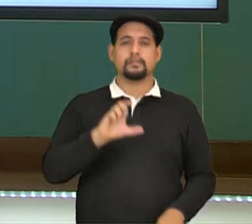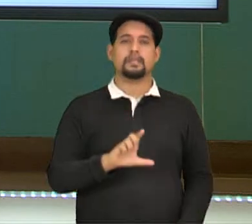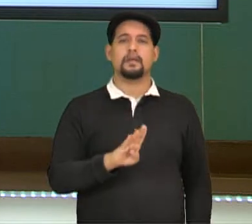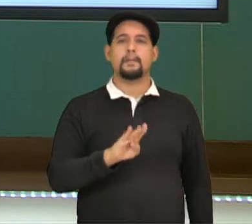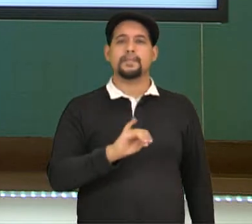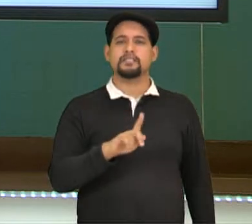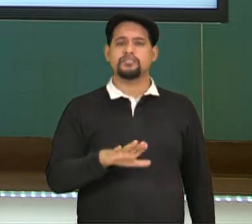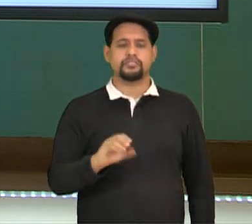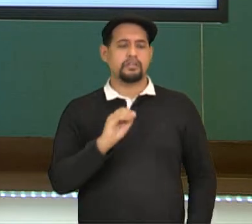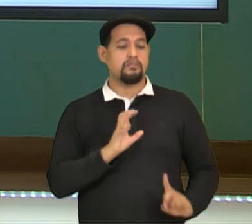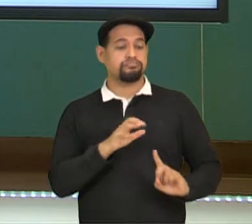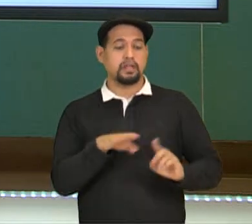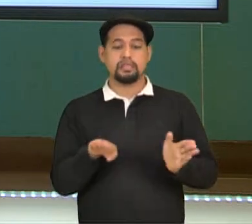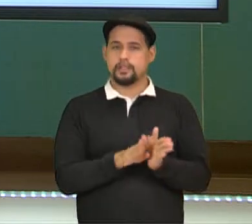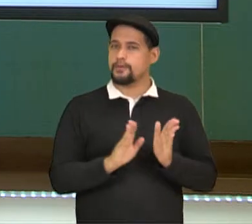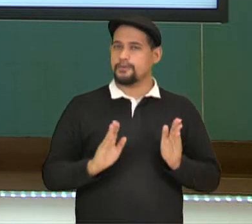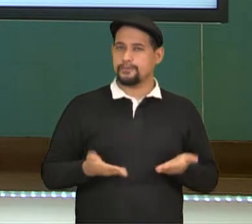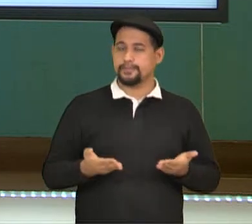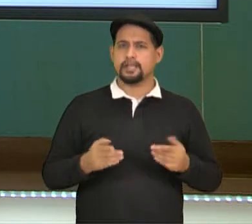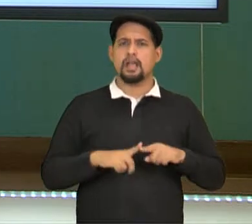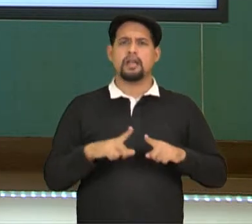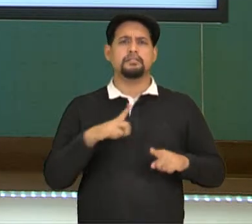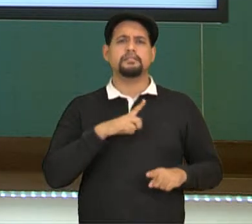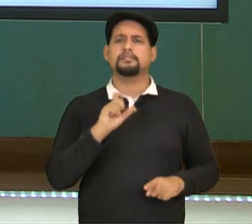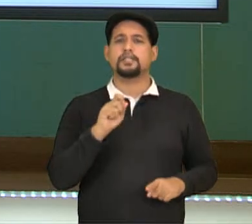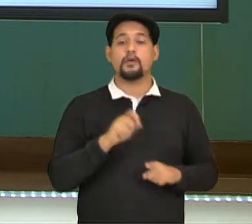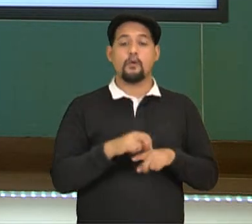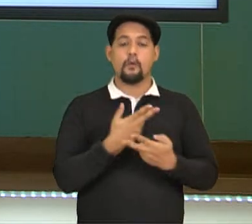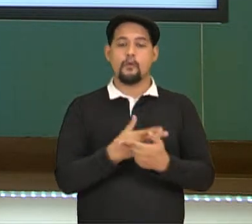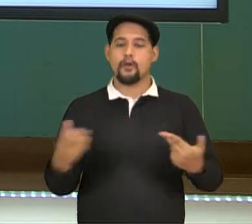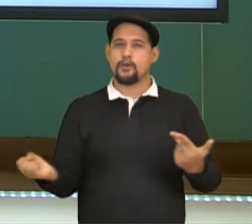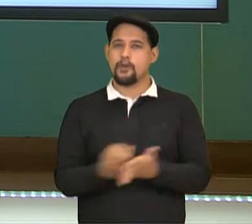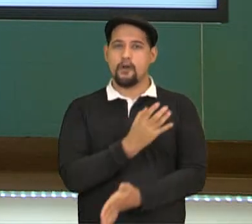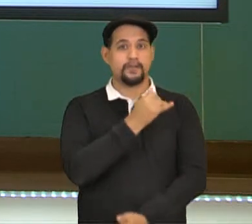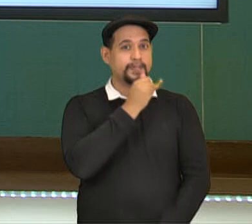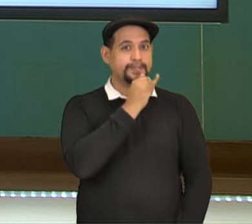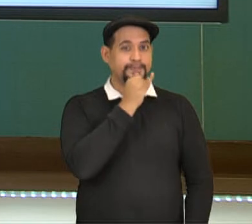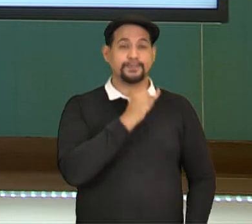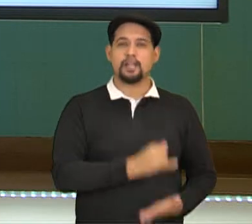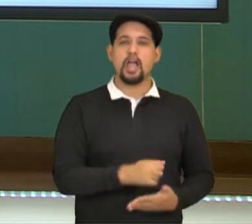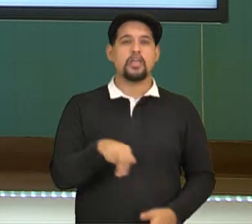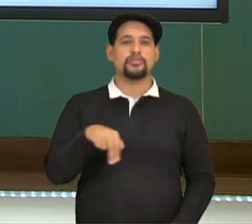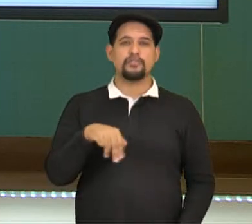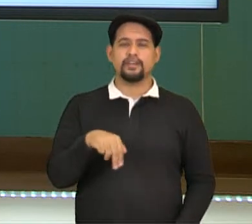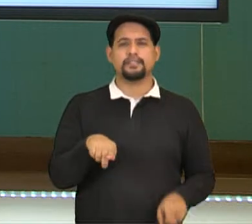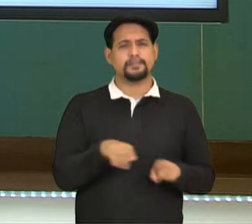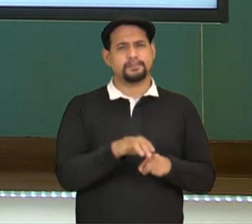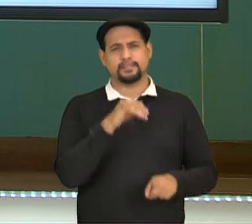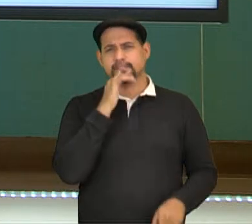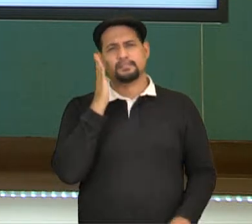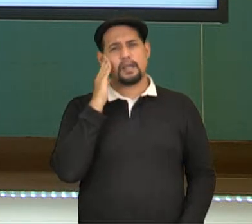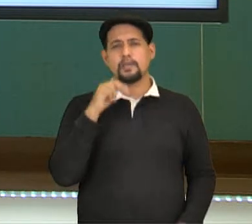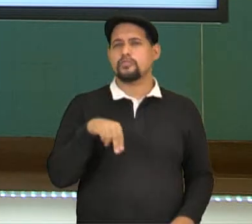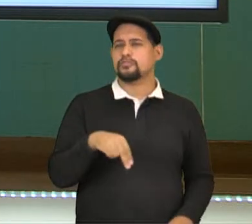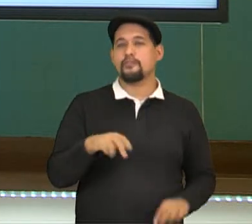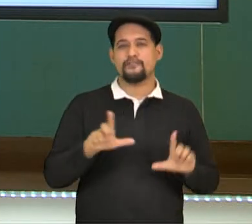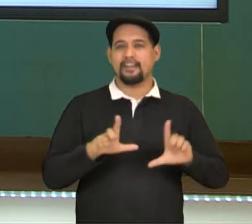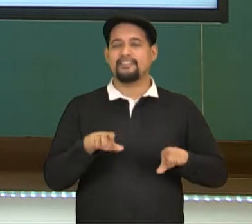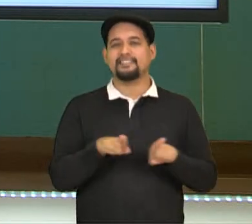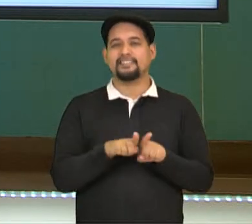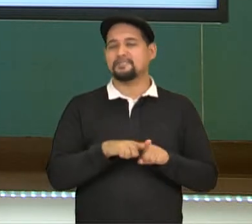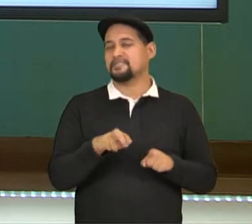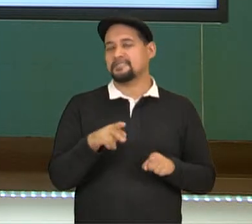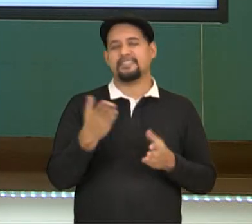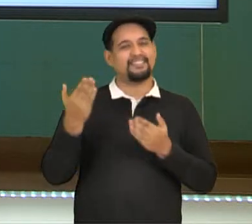influenciar muito até os dias de hoje. A gente tem uma novidade aqui, por exemplo, que é as novelas. Essas novelas era